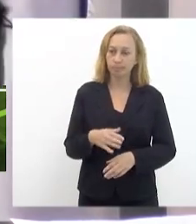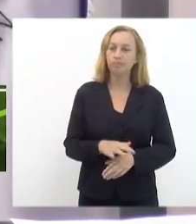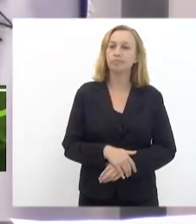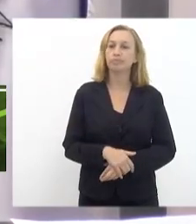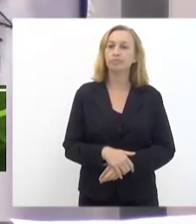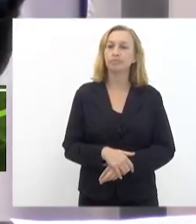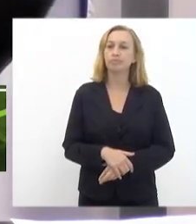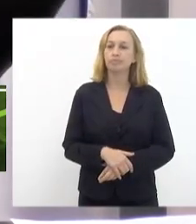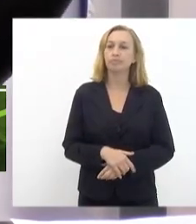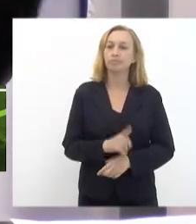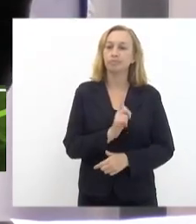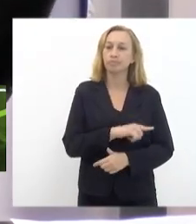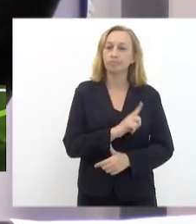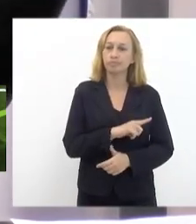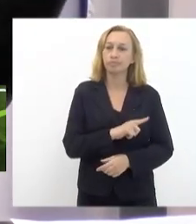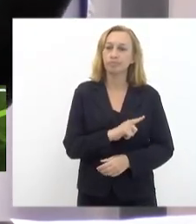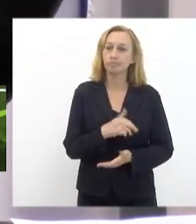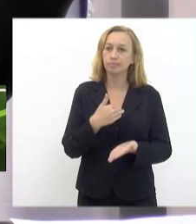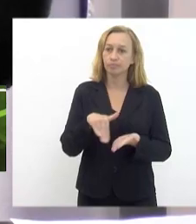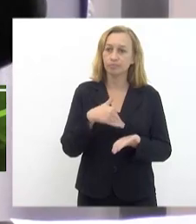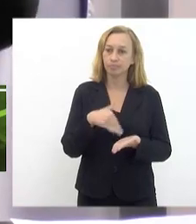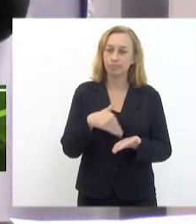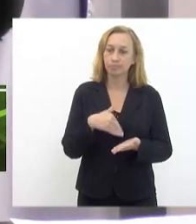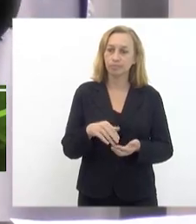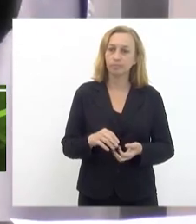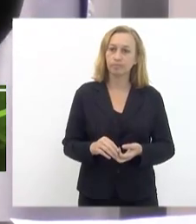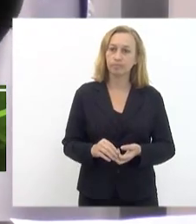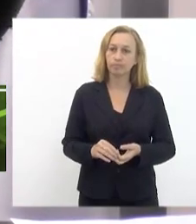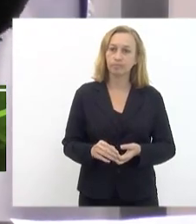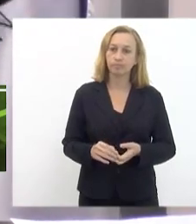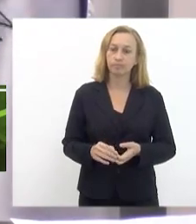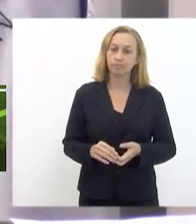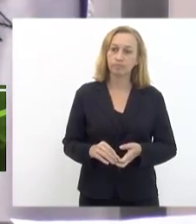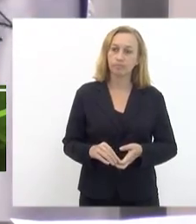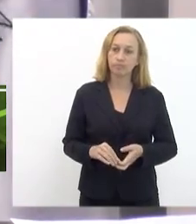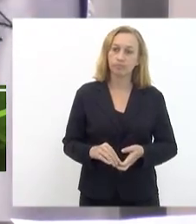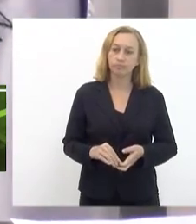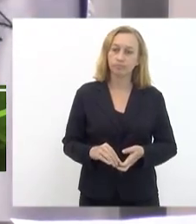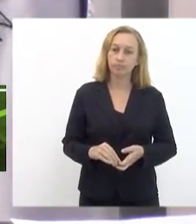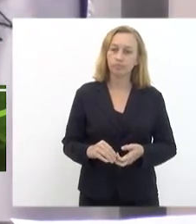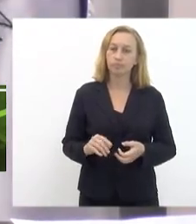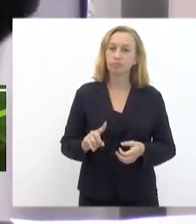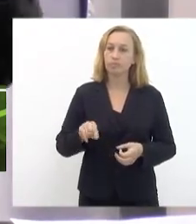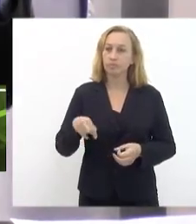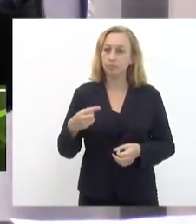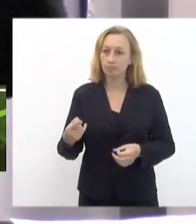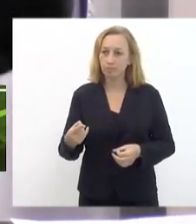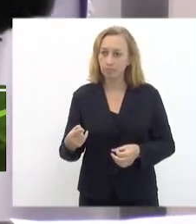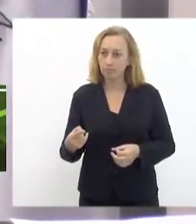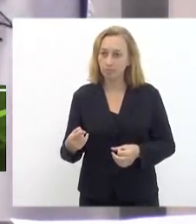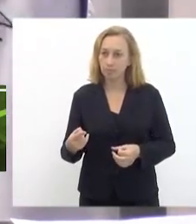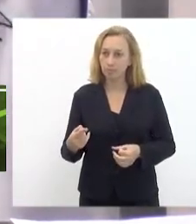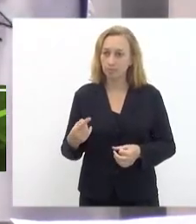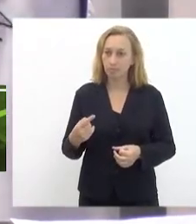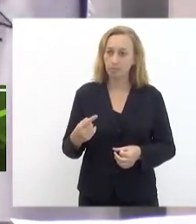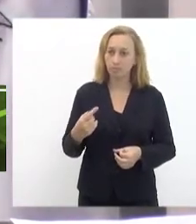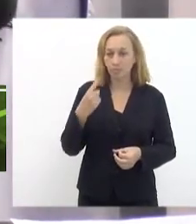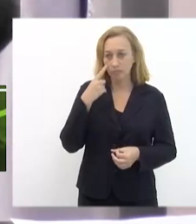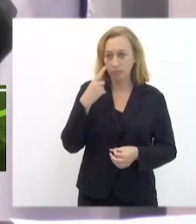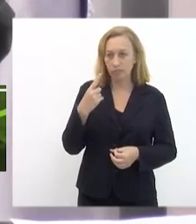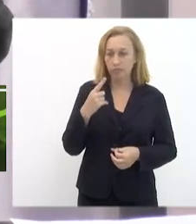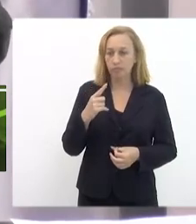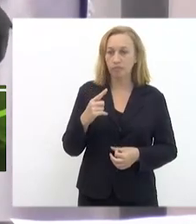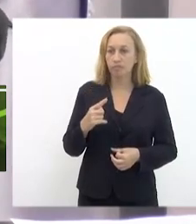da gestão do secretário porque o que depois vier Será que o